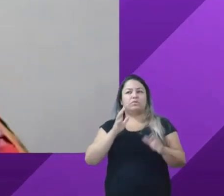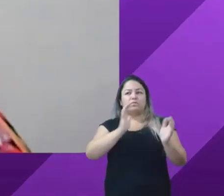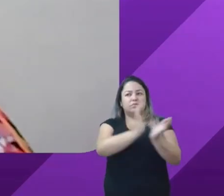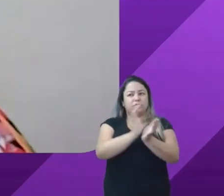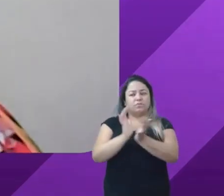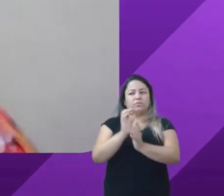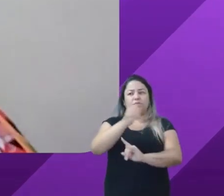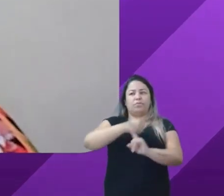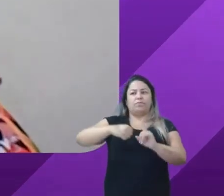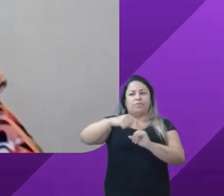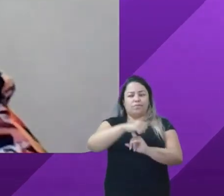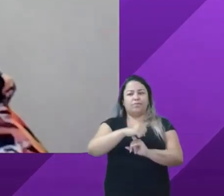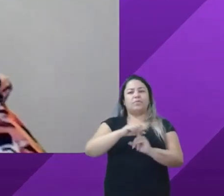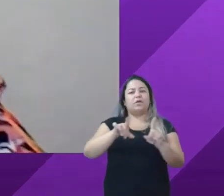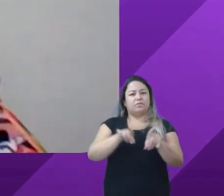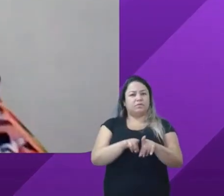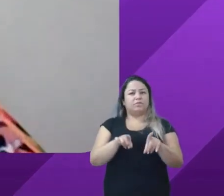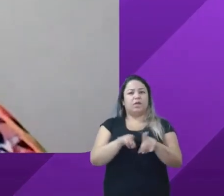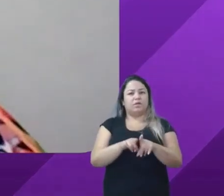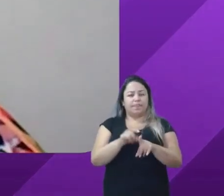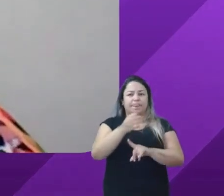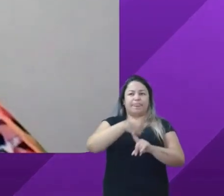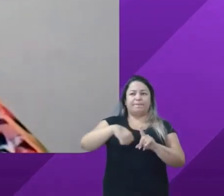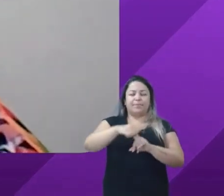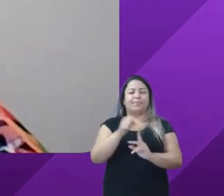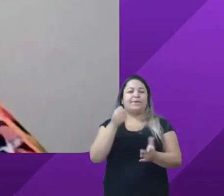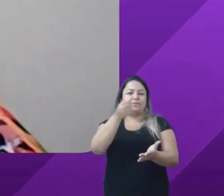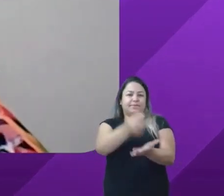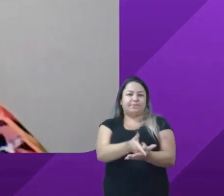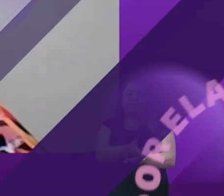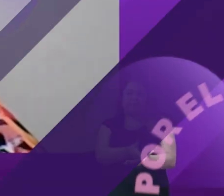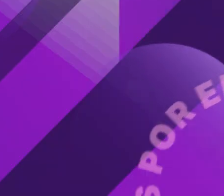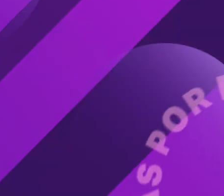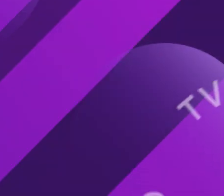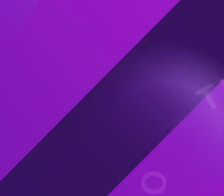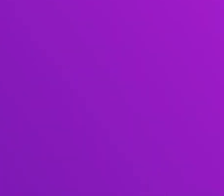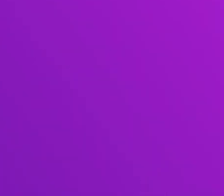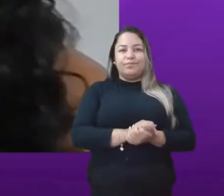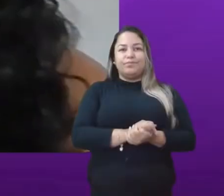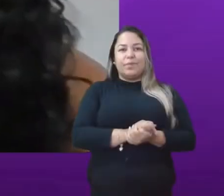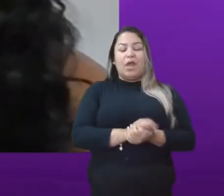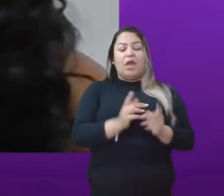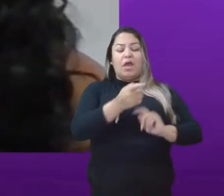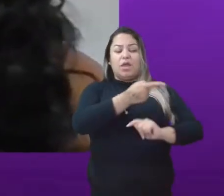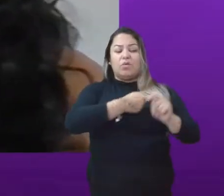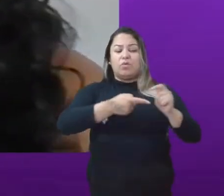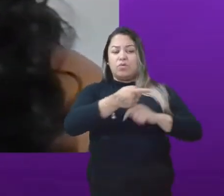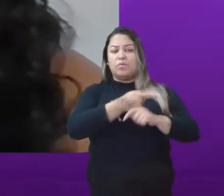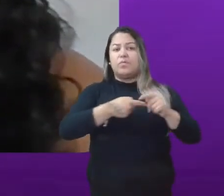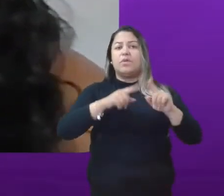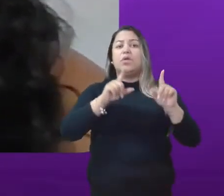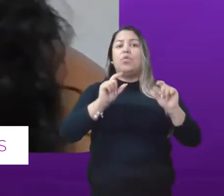da sociedade. E, afinal de contas, é a sociedade que paga essas contas. A economia